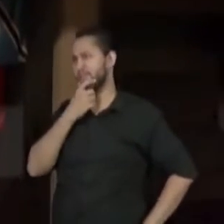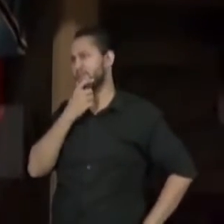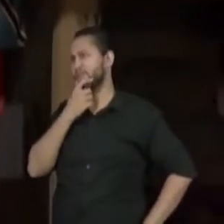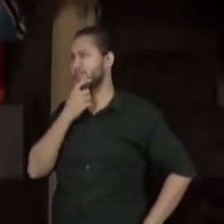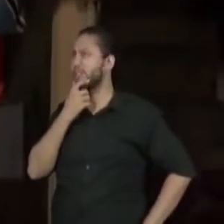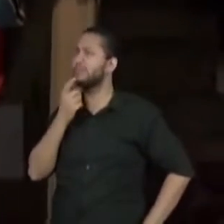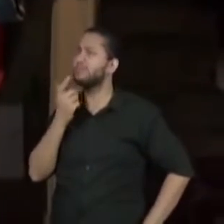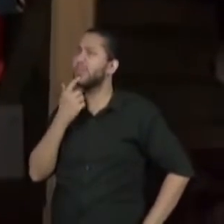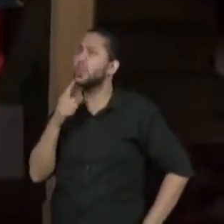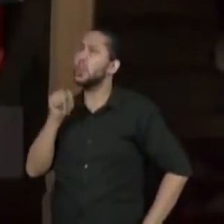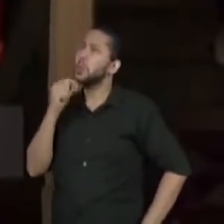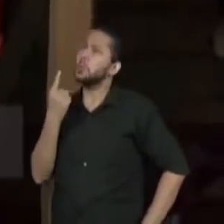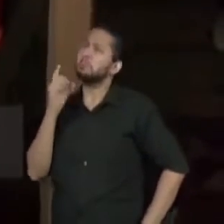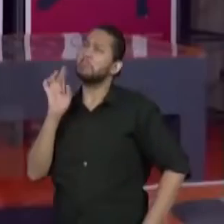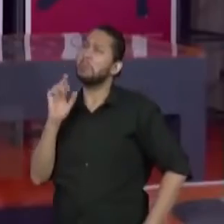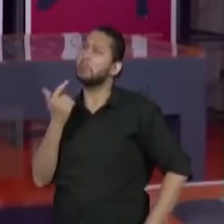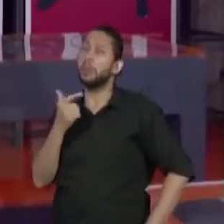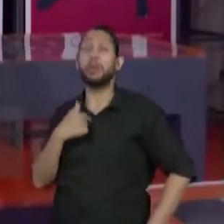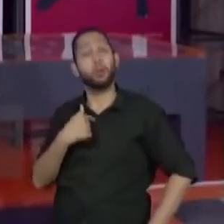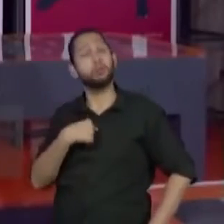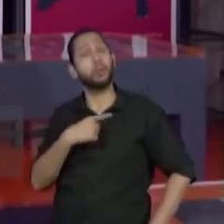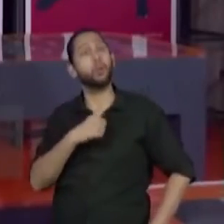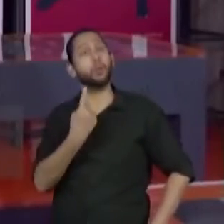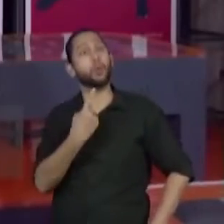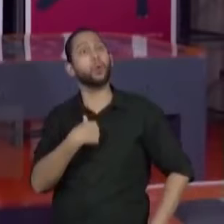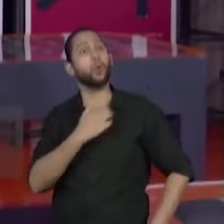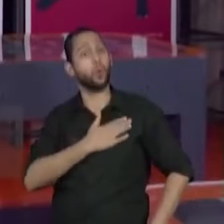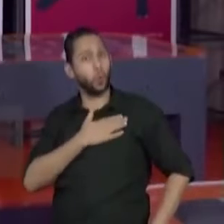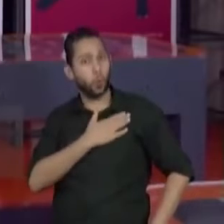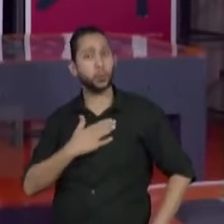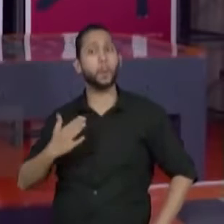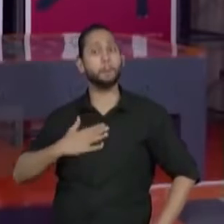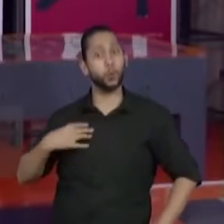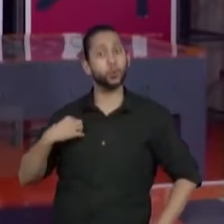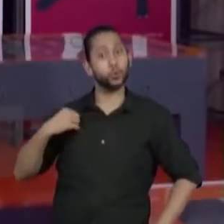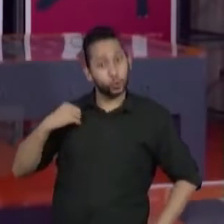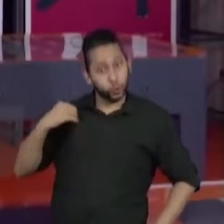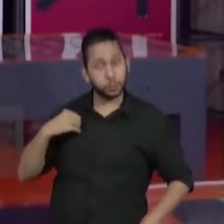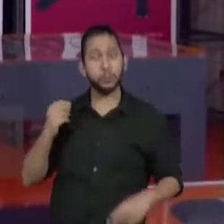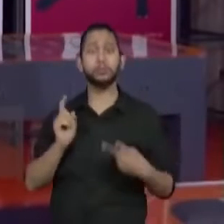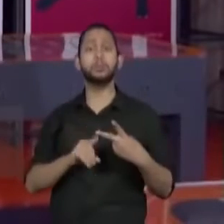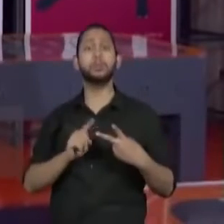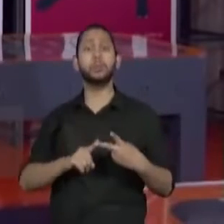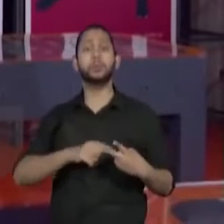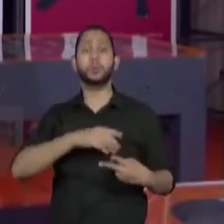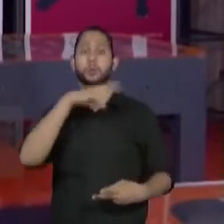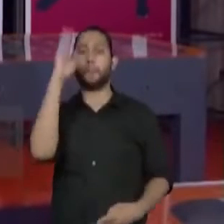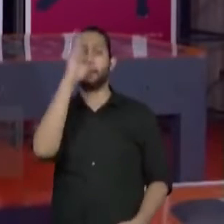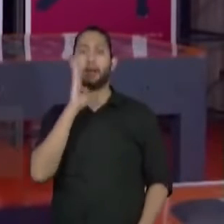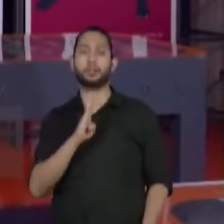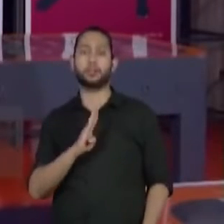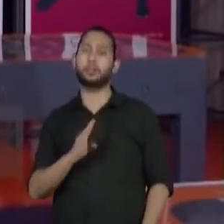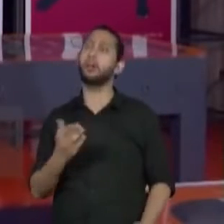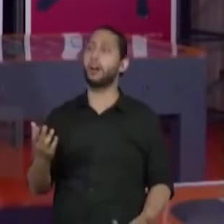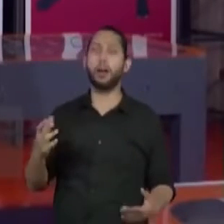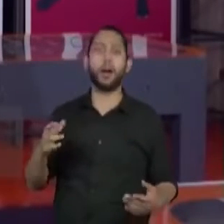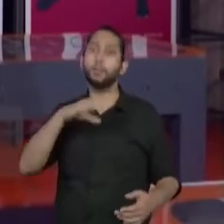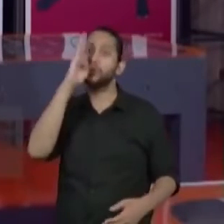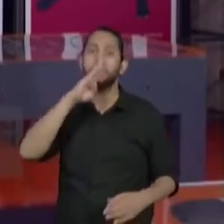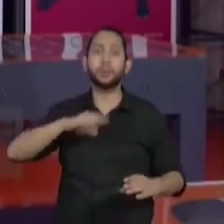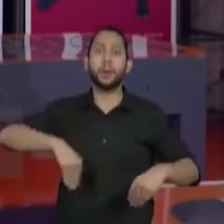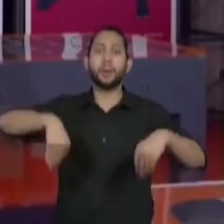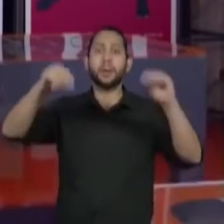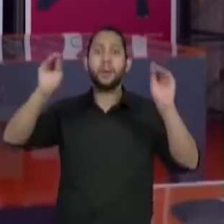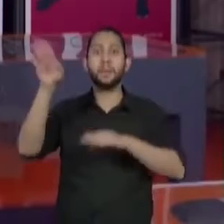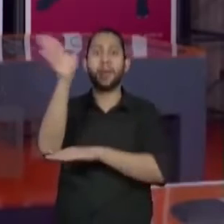Preciso pensar um pouquinho sobre isso. Eu tenho sim, tenho a bandeira do meu time e a bandeira do Brasil. A bandeira do Brasil é linda mesmo, É mas linda. eu vou pensar